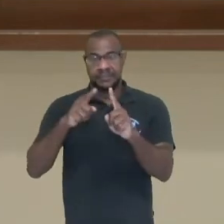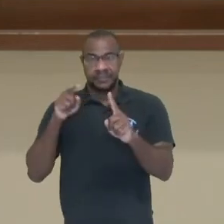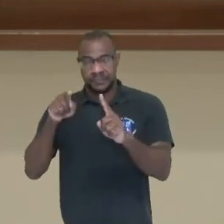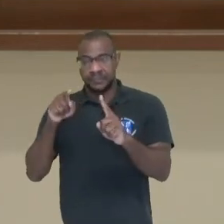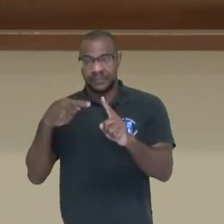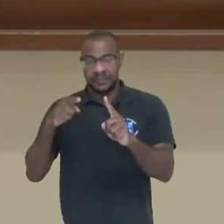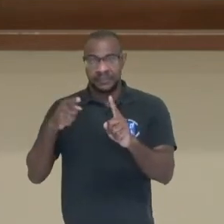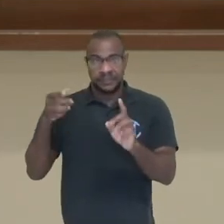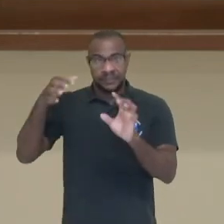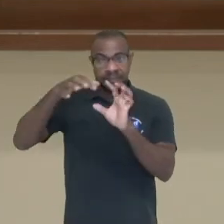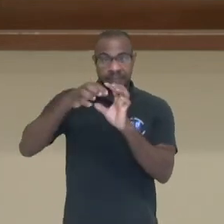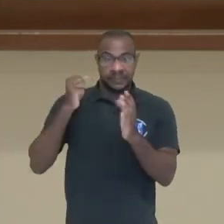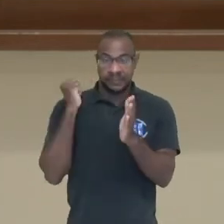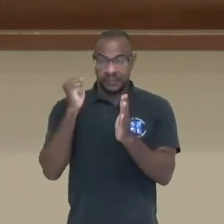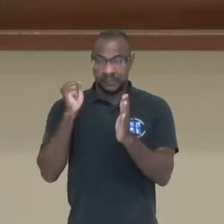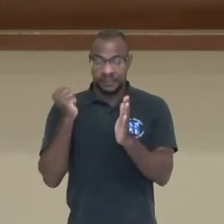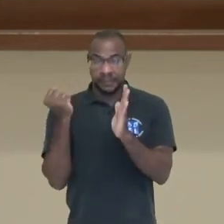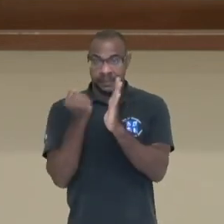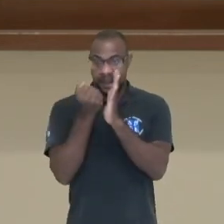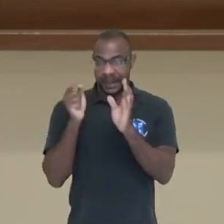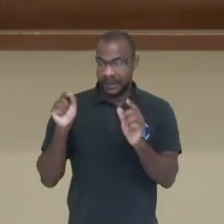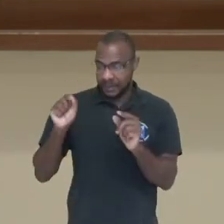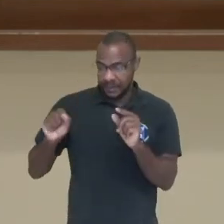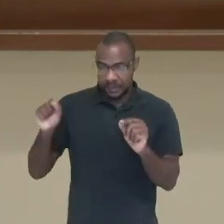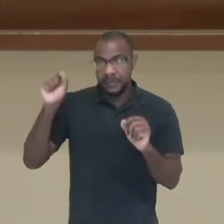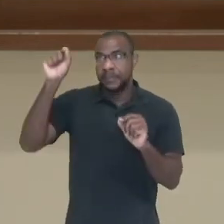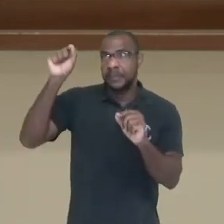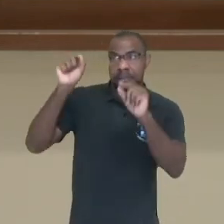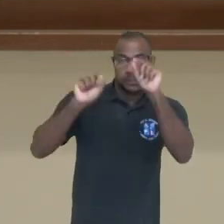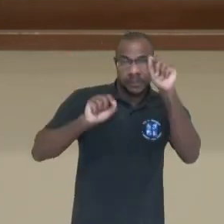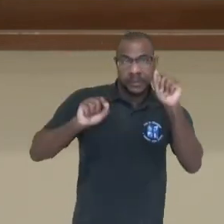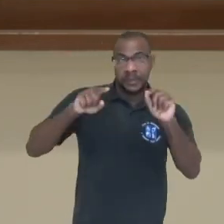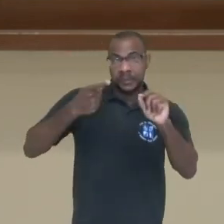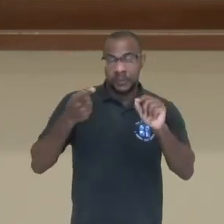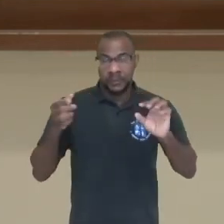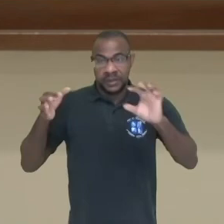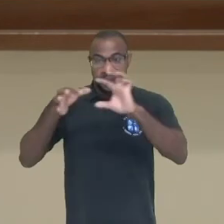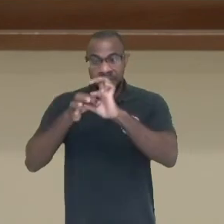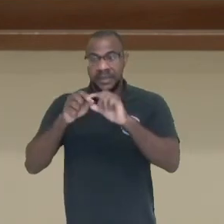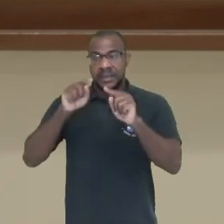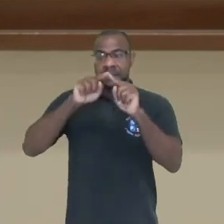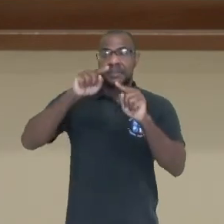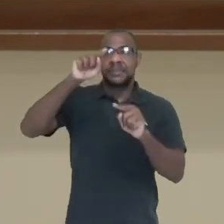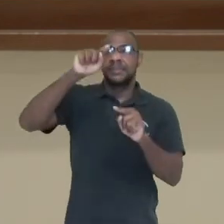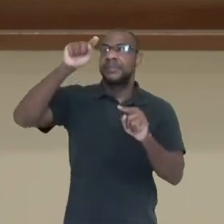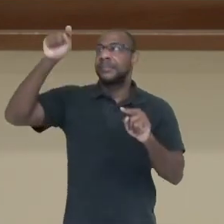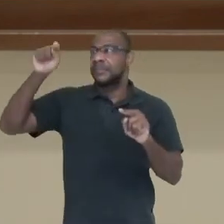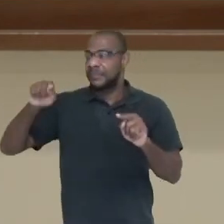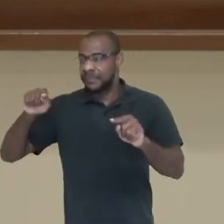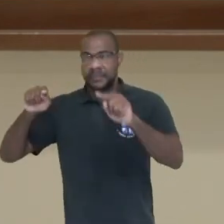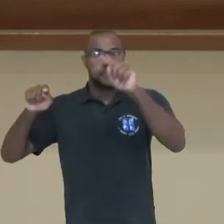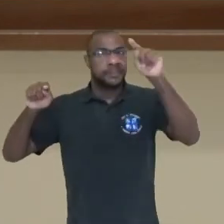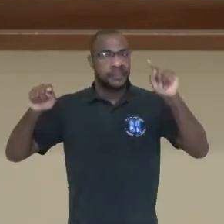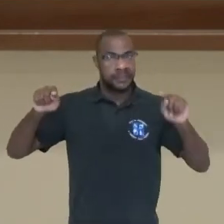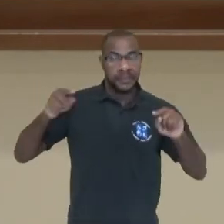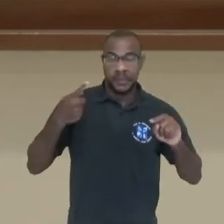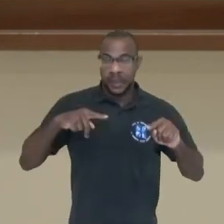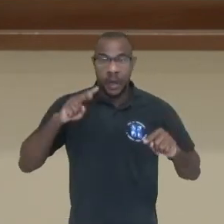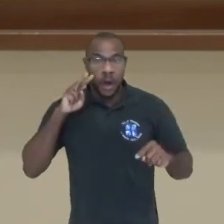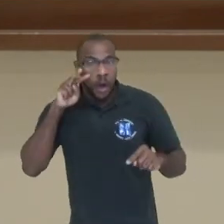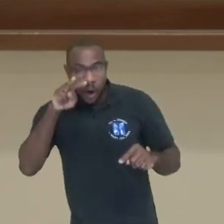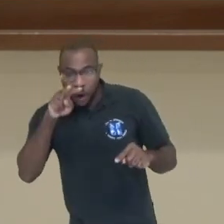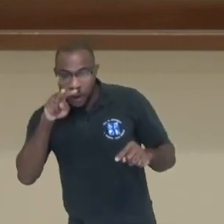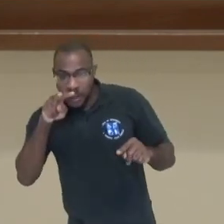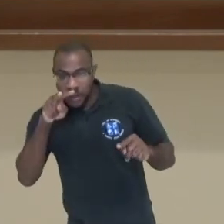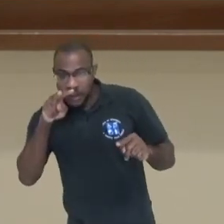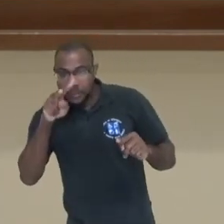os pontos, porque o exercício falou que são vértices de um retângulo, liga todos. Aí depois você olha para o desenho e